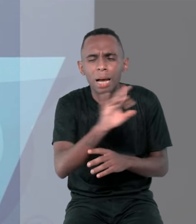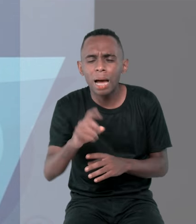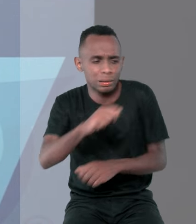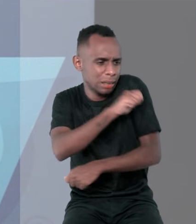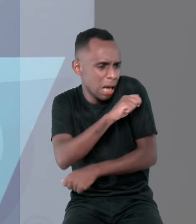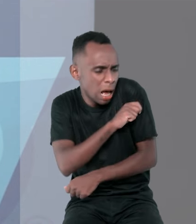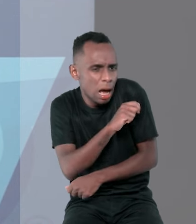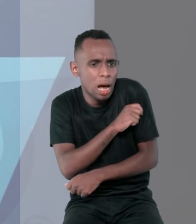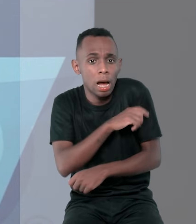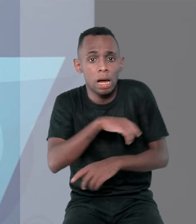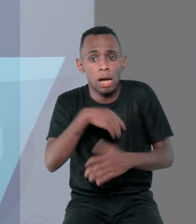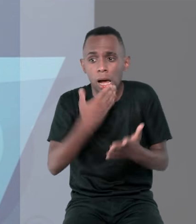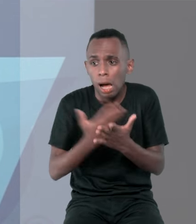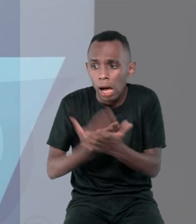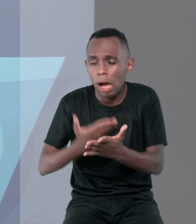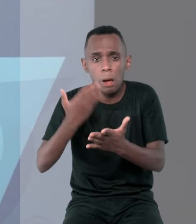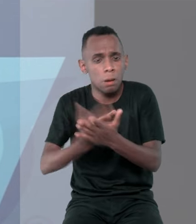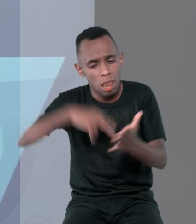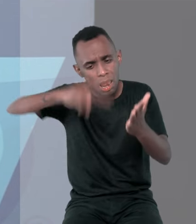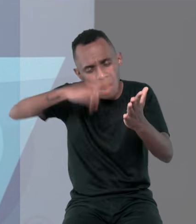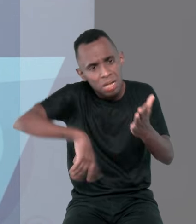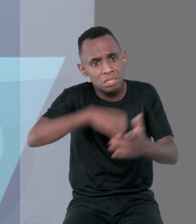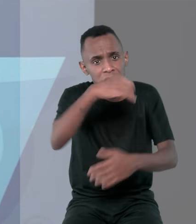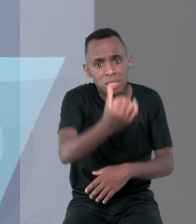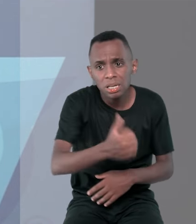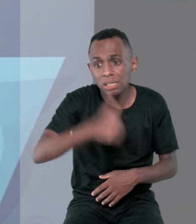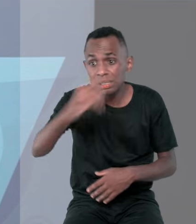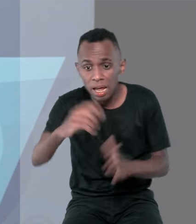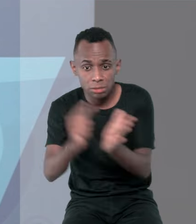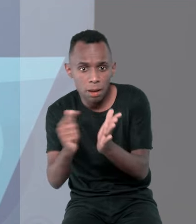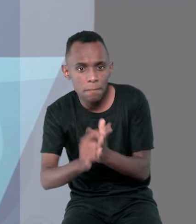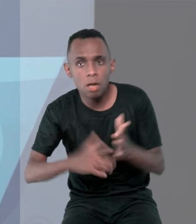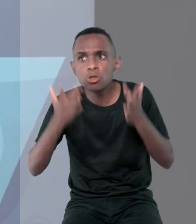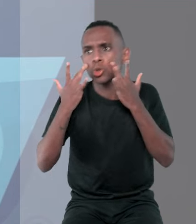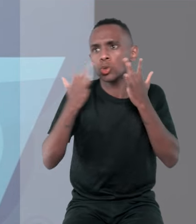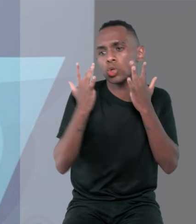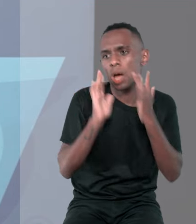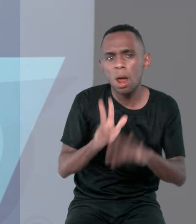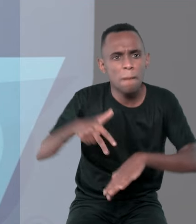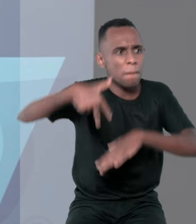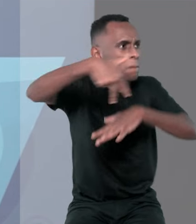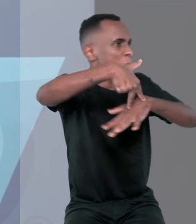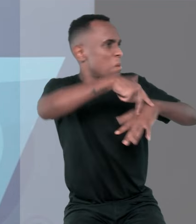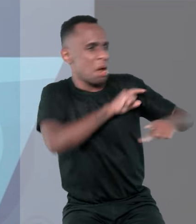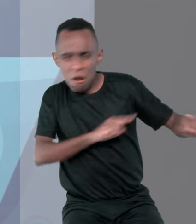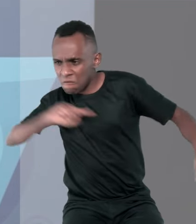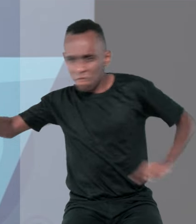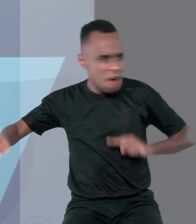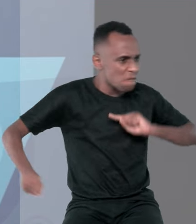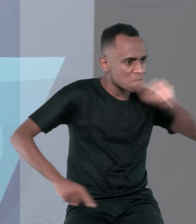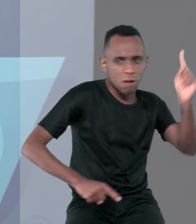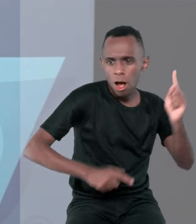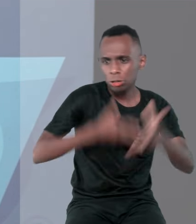liam 6 a 10 páginas, você se preparava, dramatizava e às vezes levantava, fazia gestos incisivos